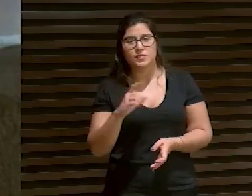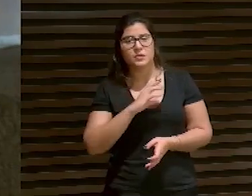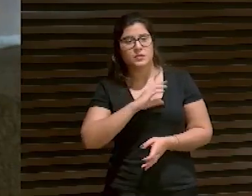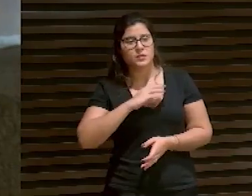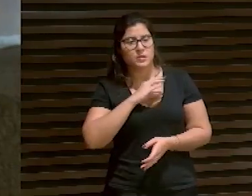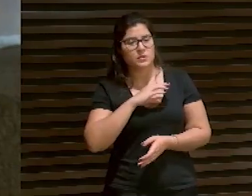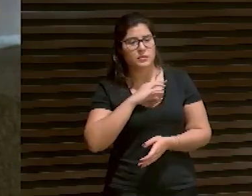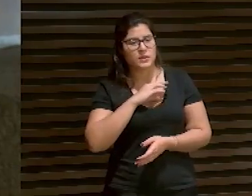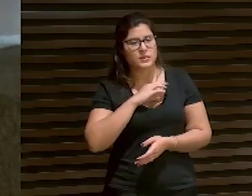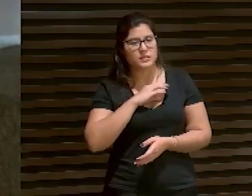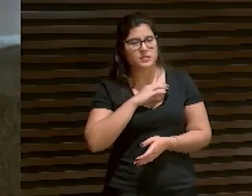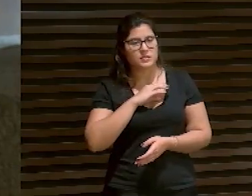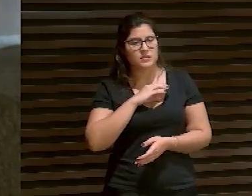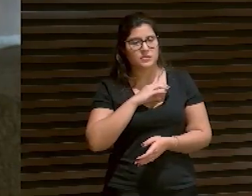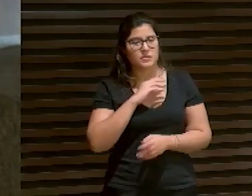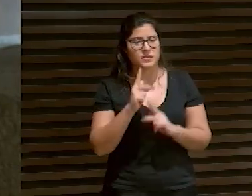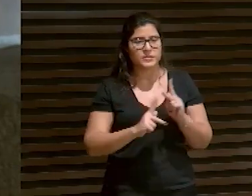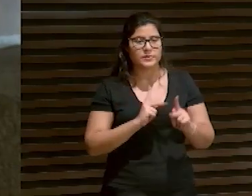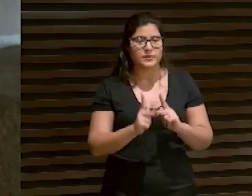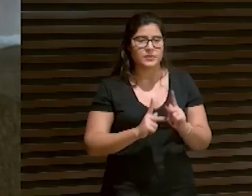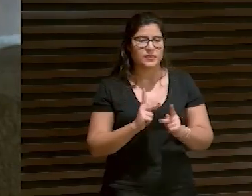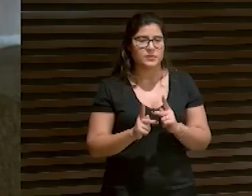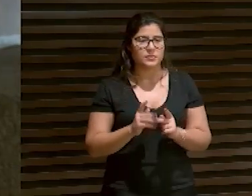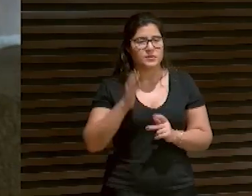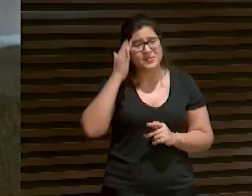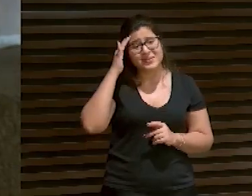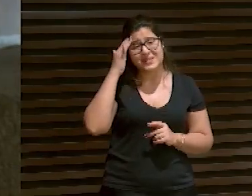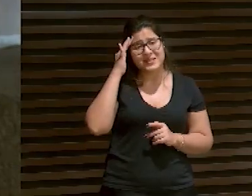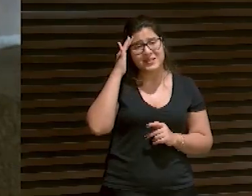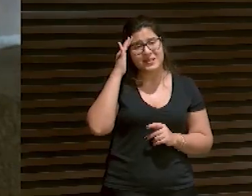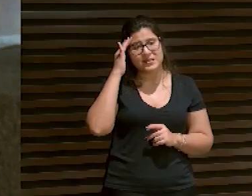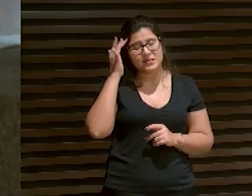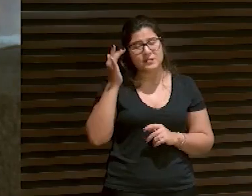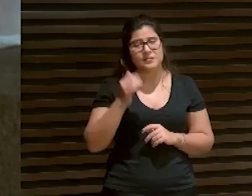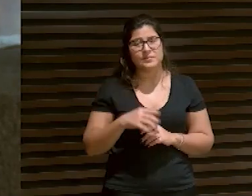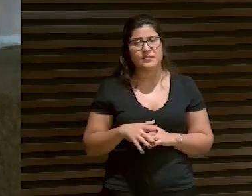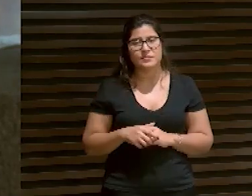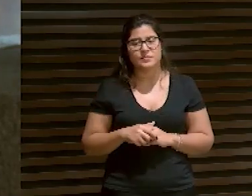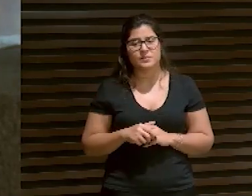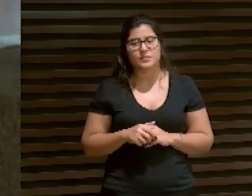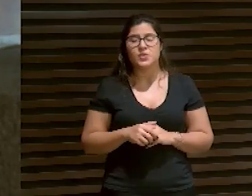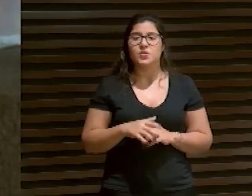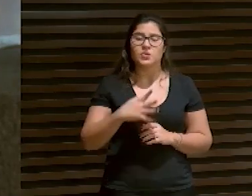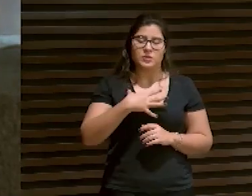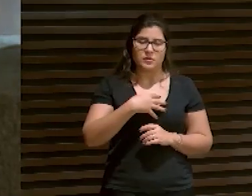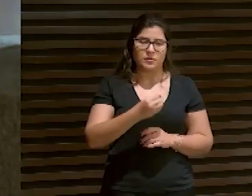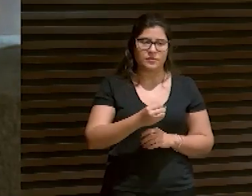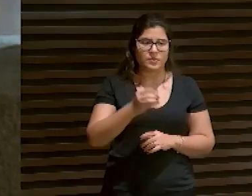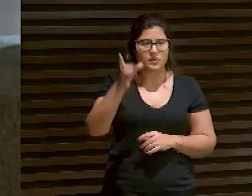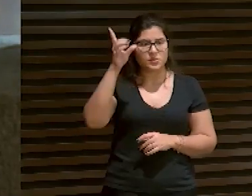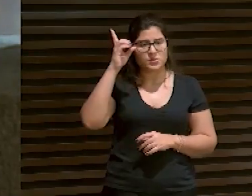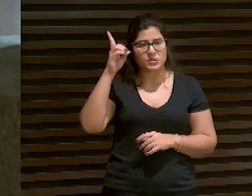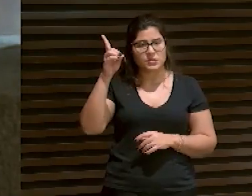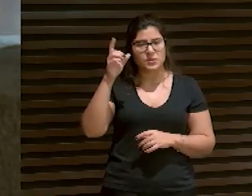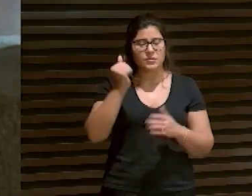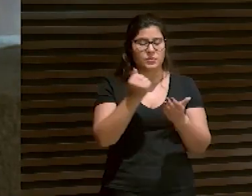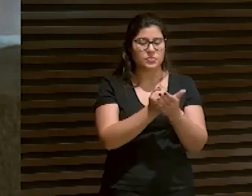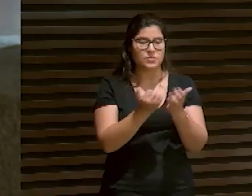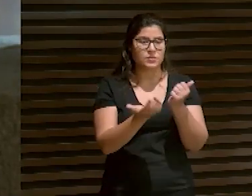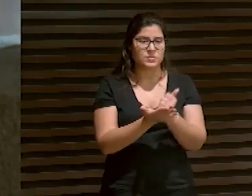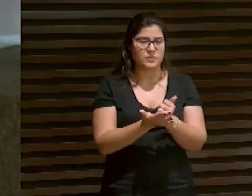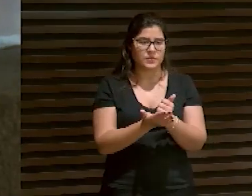mão esquerda para a mão direita? E a palavra de Deus fala que quando o Filho de Deus estava sendo